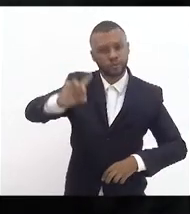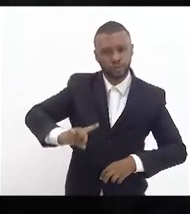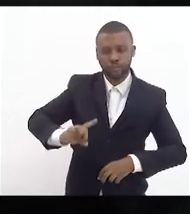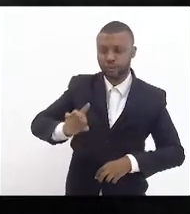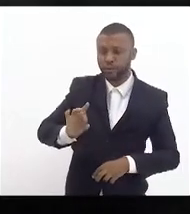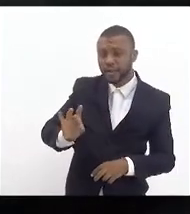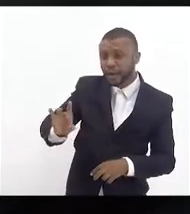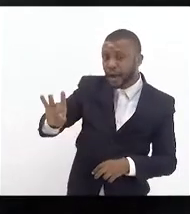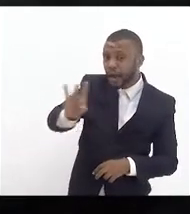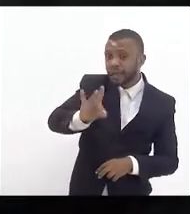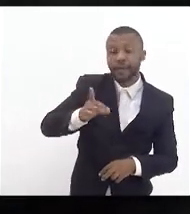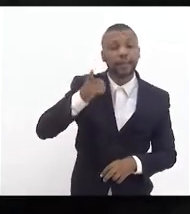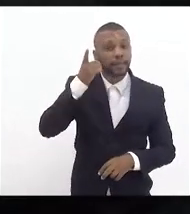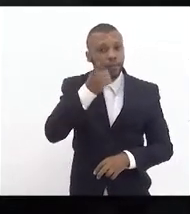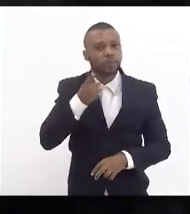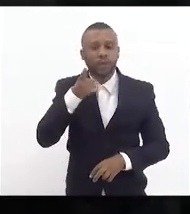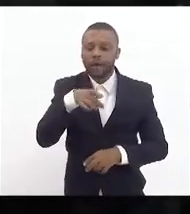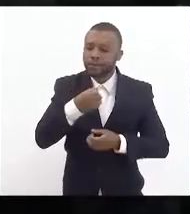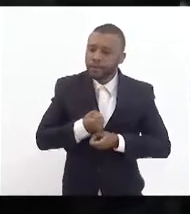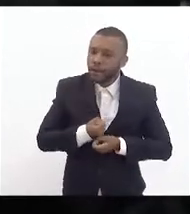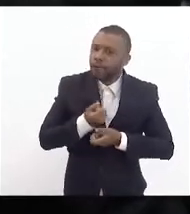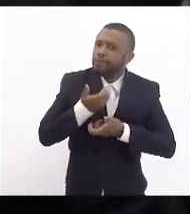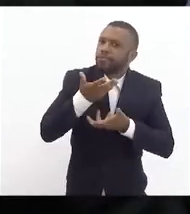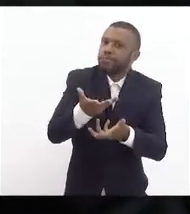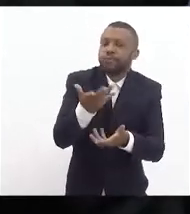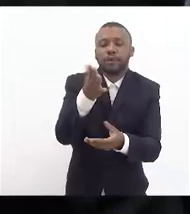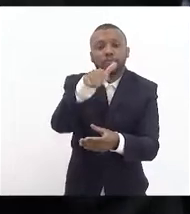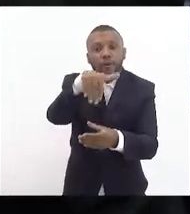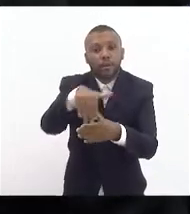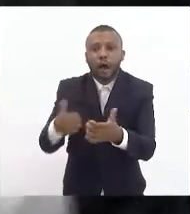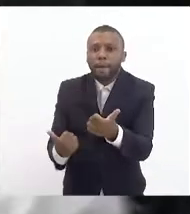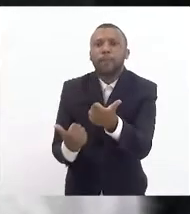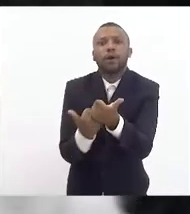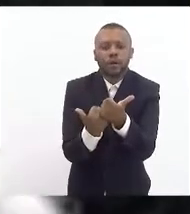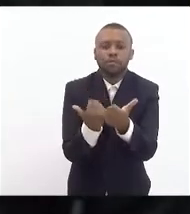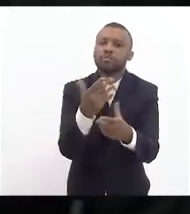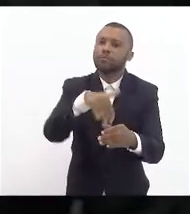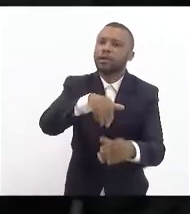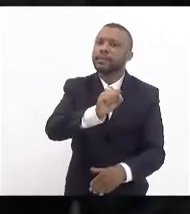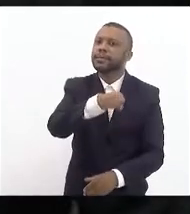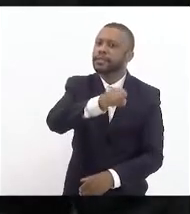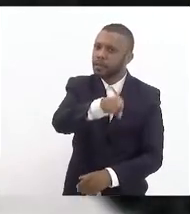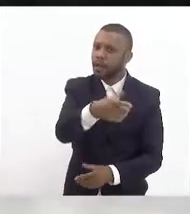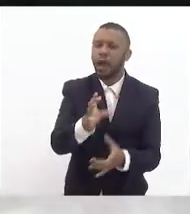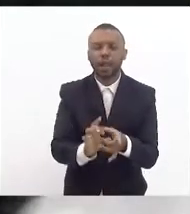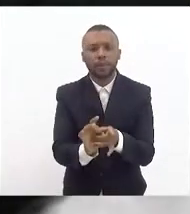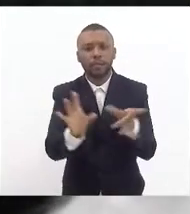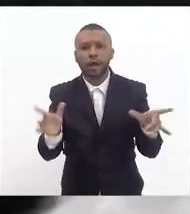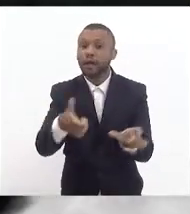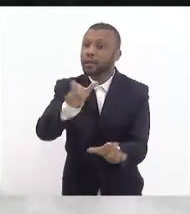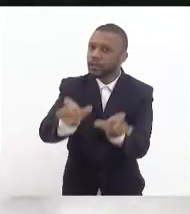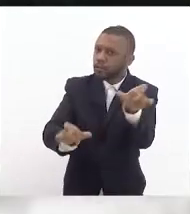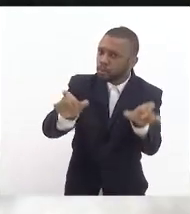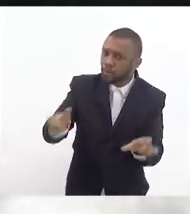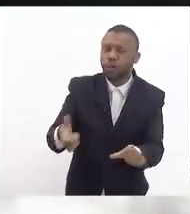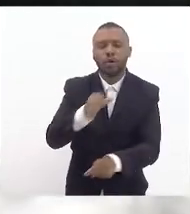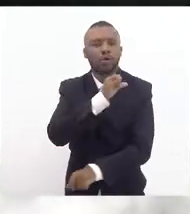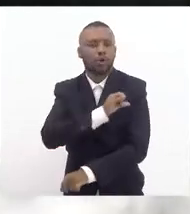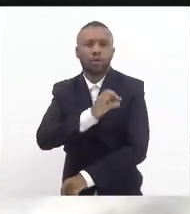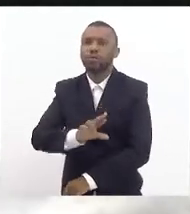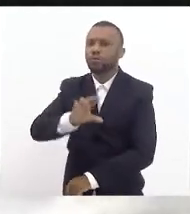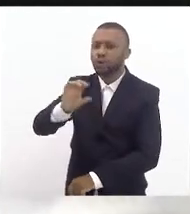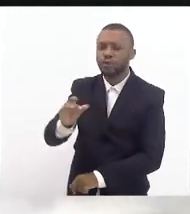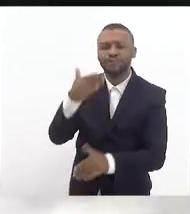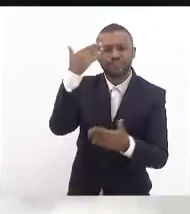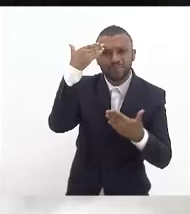cada deputado que está se manifestando e votando sim à liberdade dos cidadãos do Estado do Rio de Janeiro.